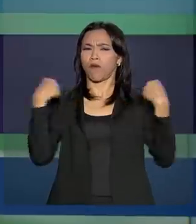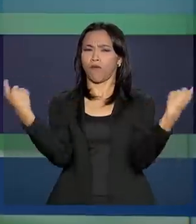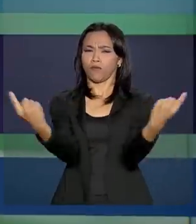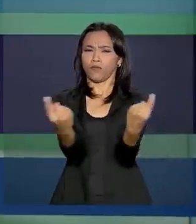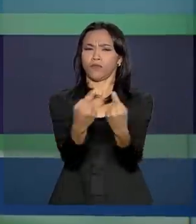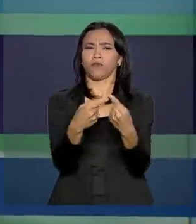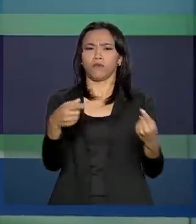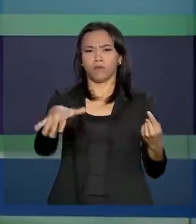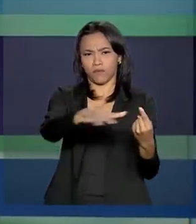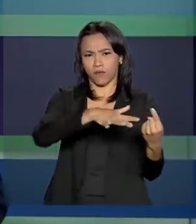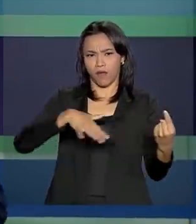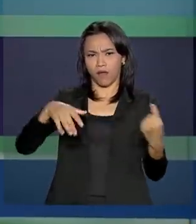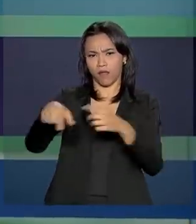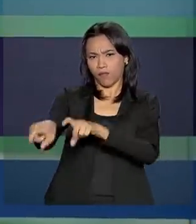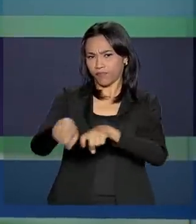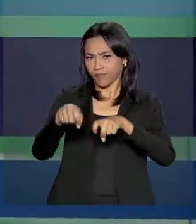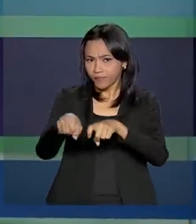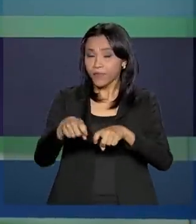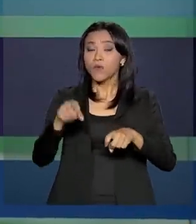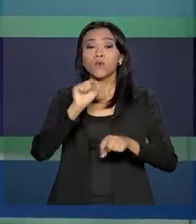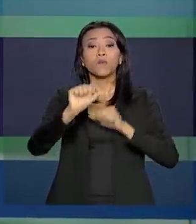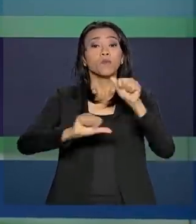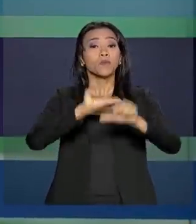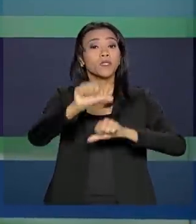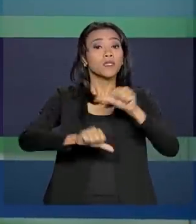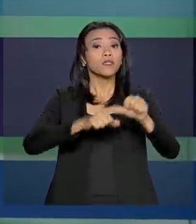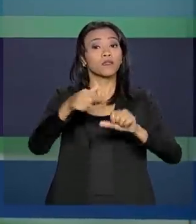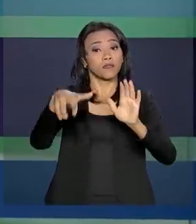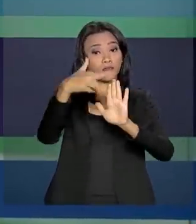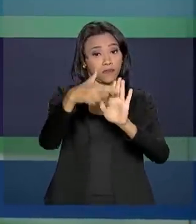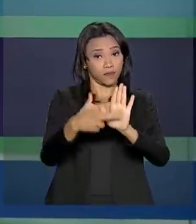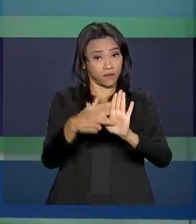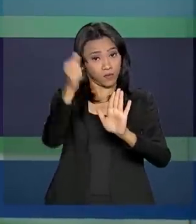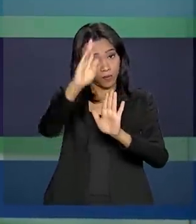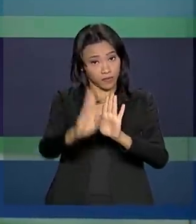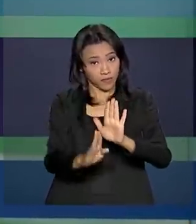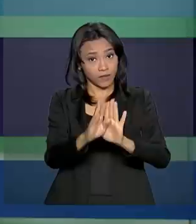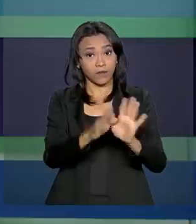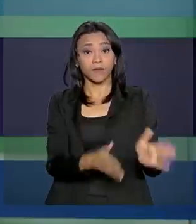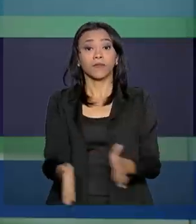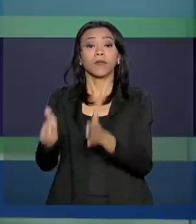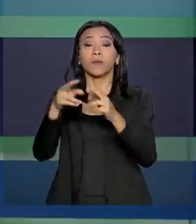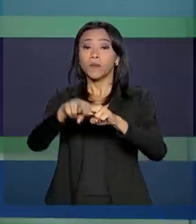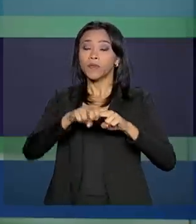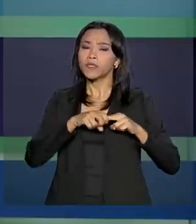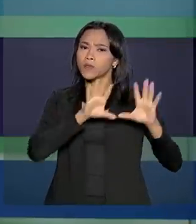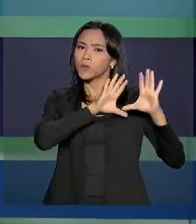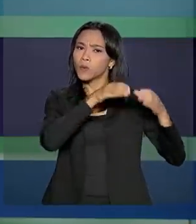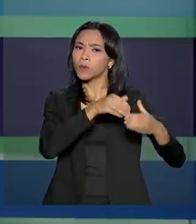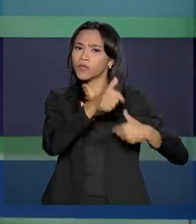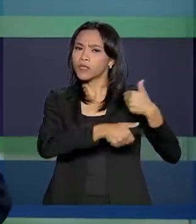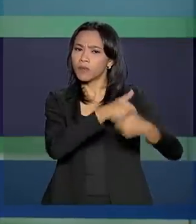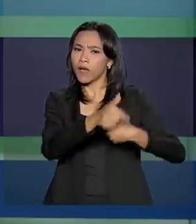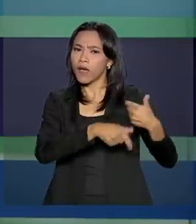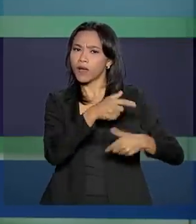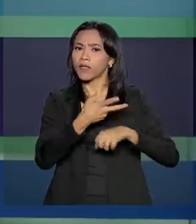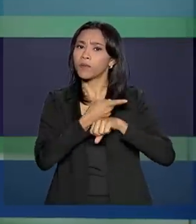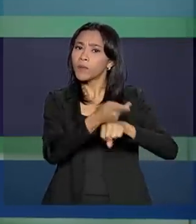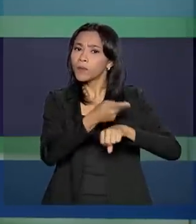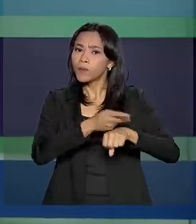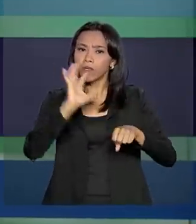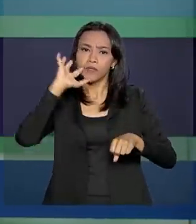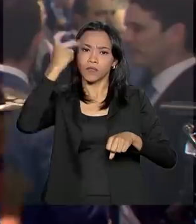Agropecuária, a importância das reformas para o Brasil. Para isso, ele afirmou contar com uma equipe que trabalha em busca de soluções para o